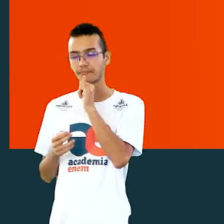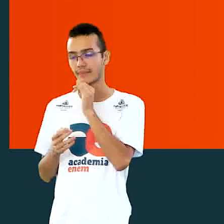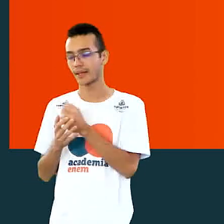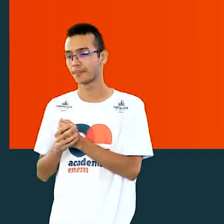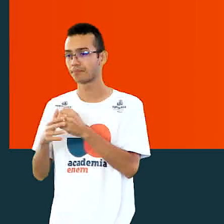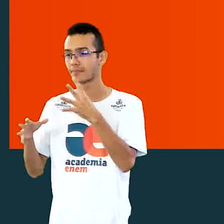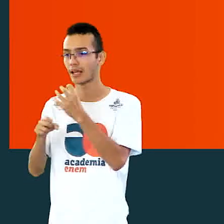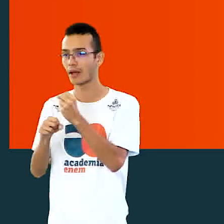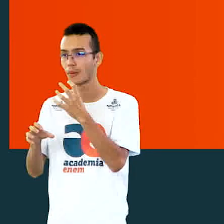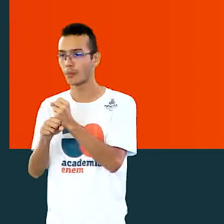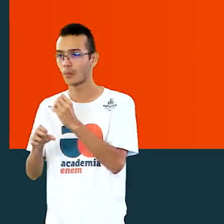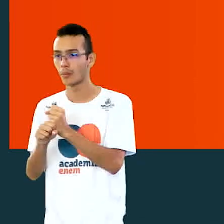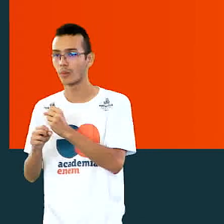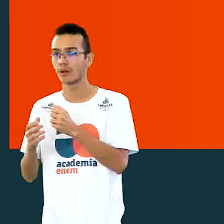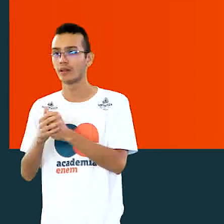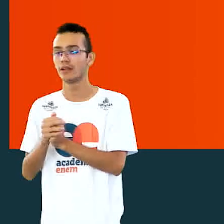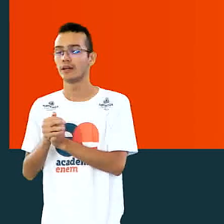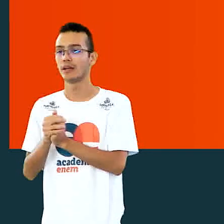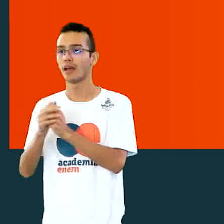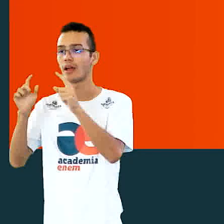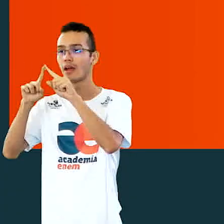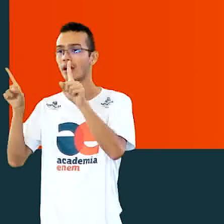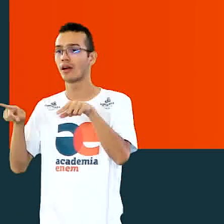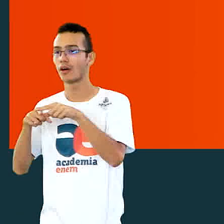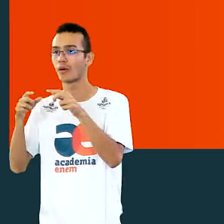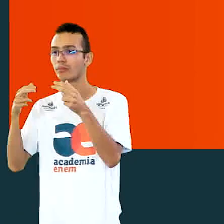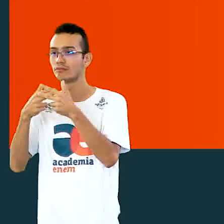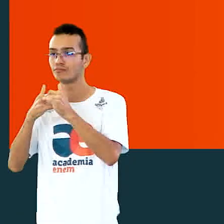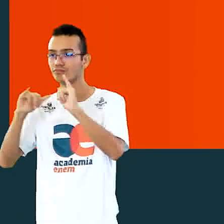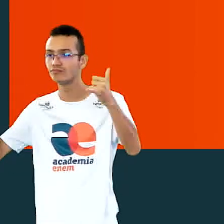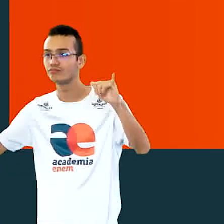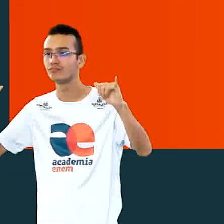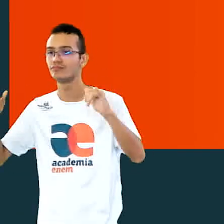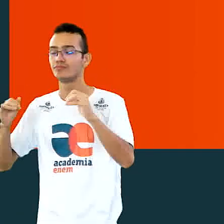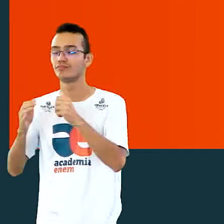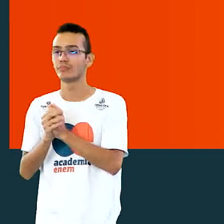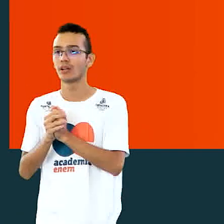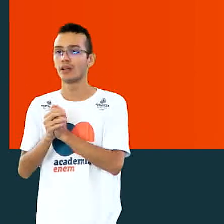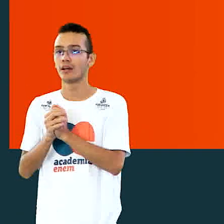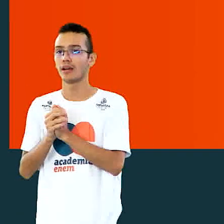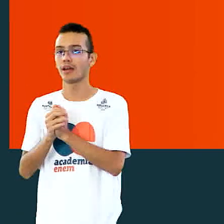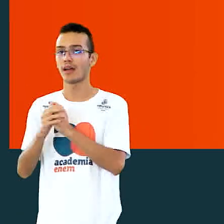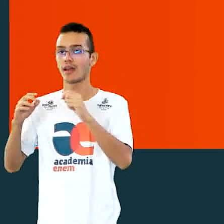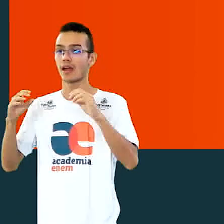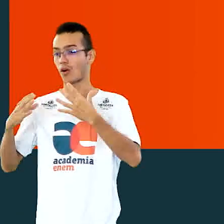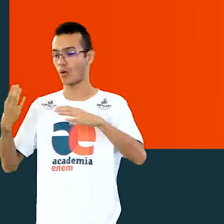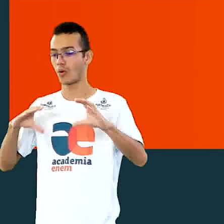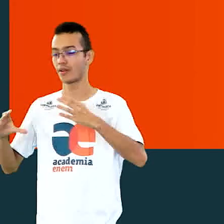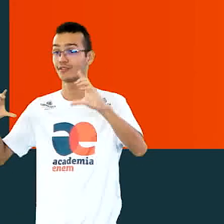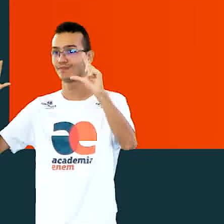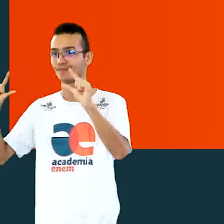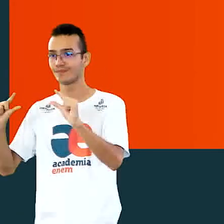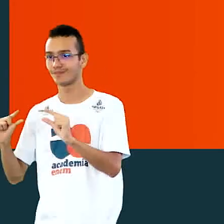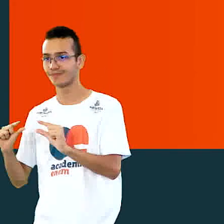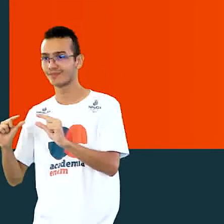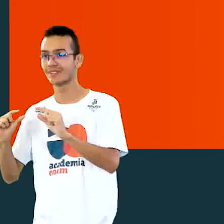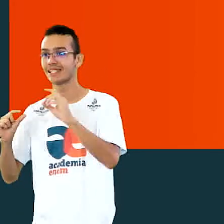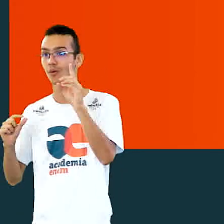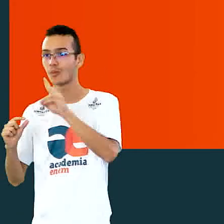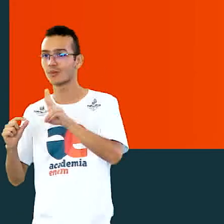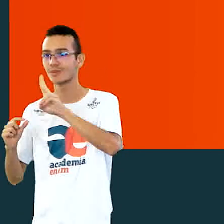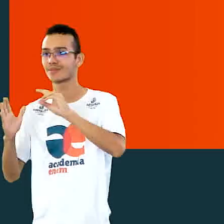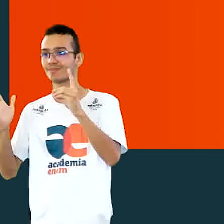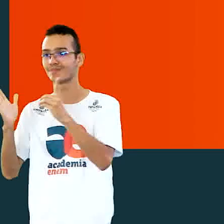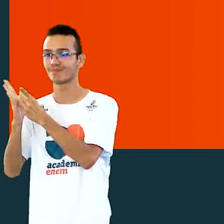maior corrente, mesmo que eu coloque na posição verão em outro momento, a corrente vai ficar menor, mas como eu limitei o disjuntor